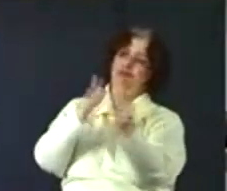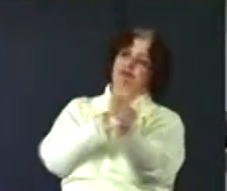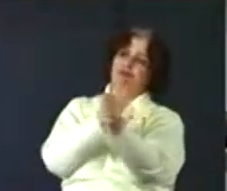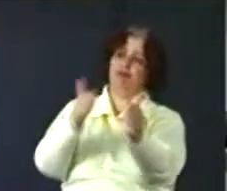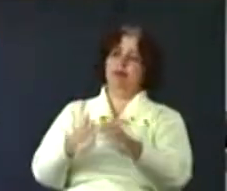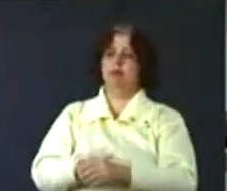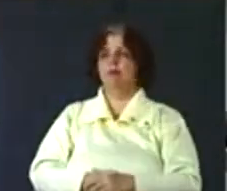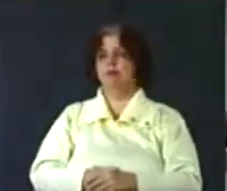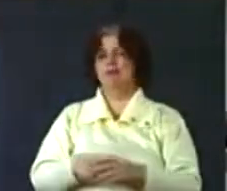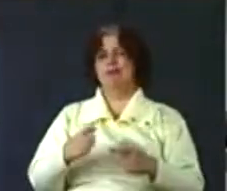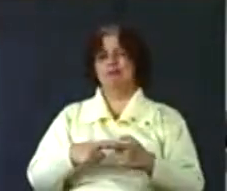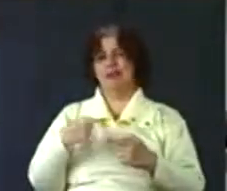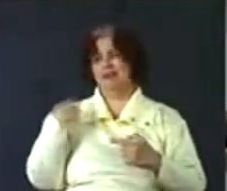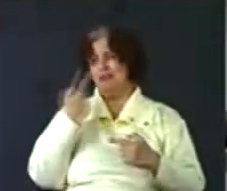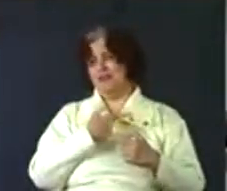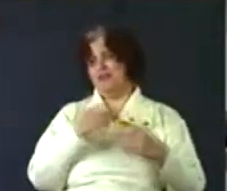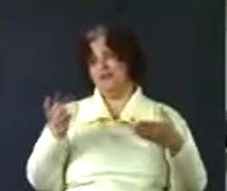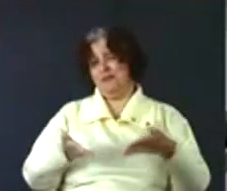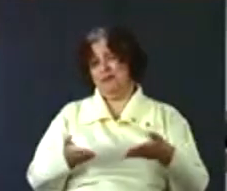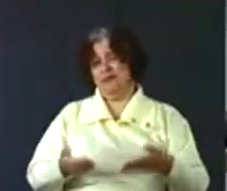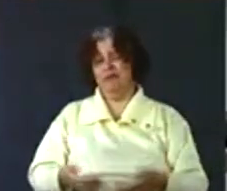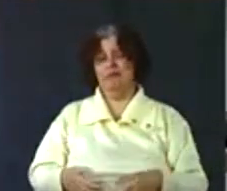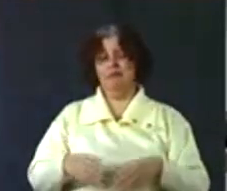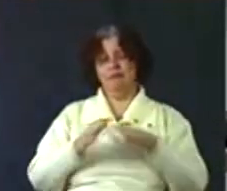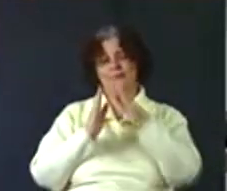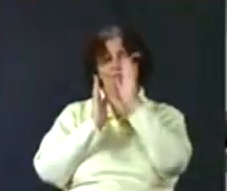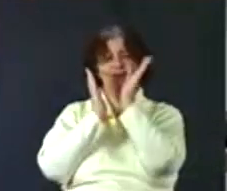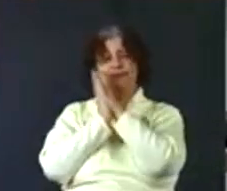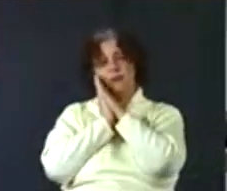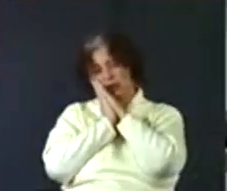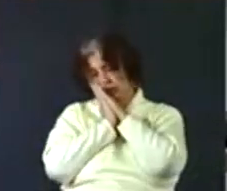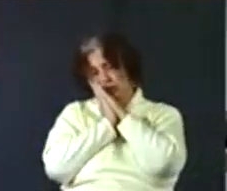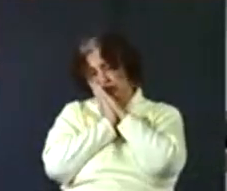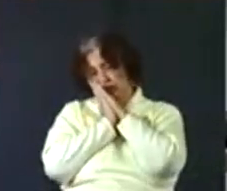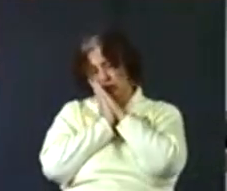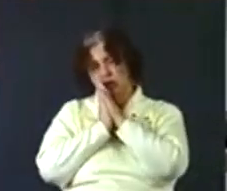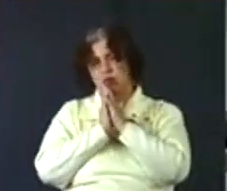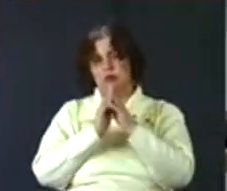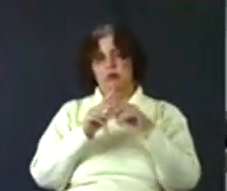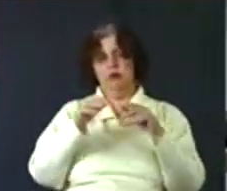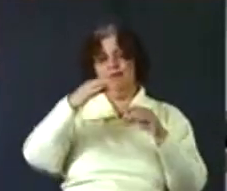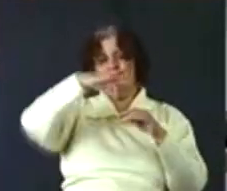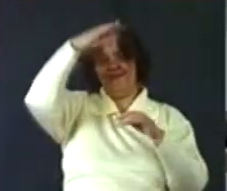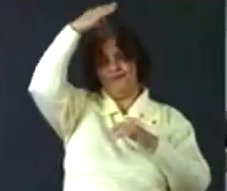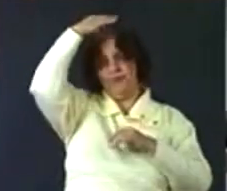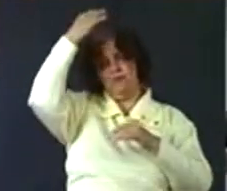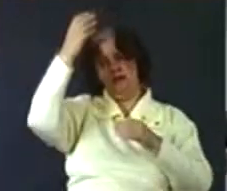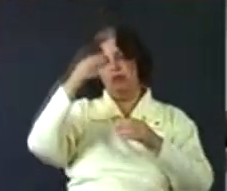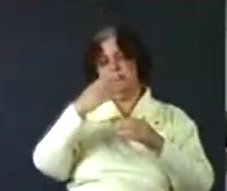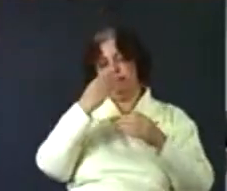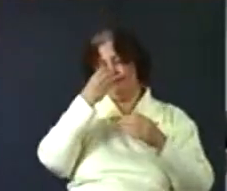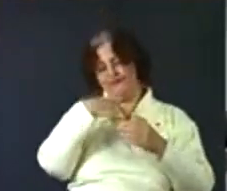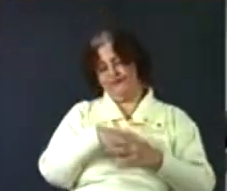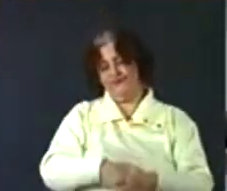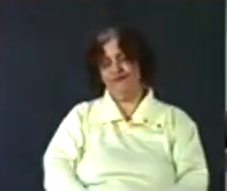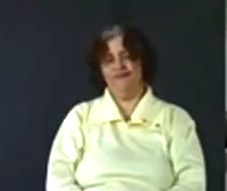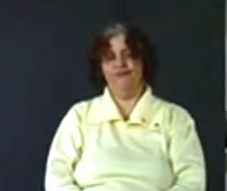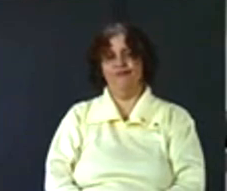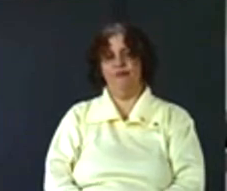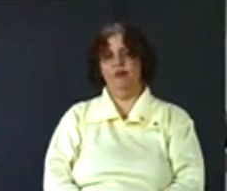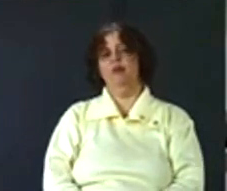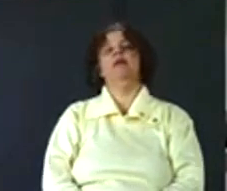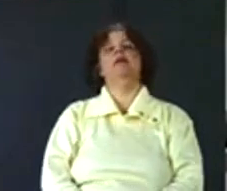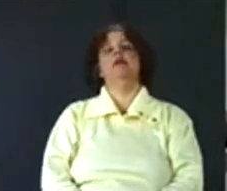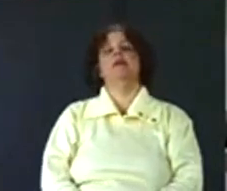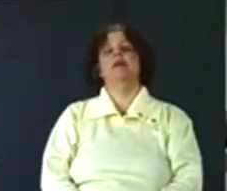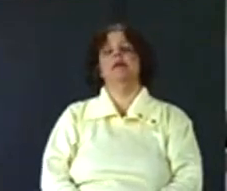nós estamos vivendo uma letargia espiritual. E aquele professor mais experiente, já de cabeça branca, sábio, deu